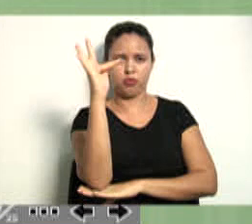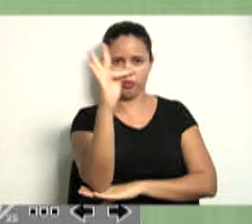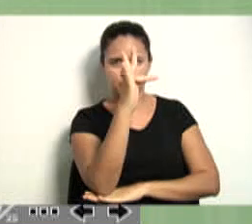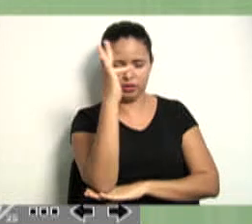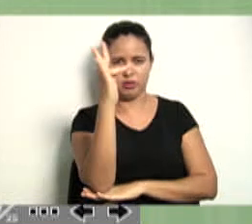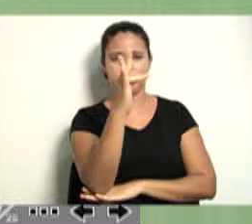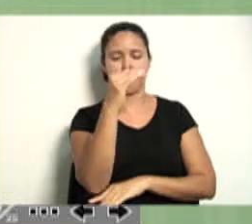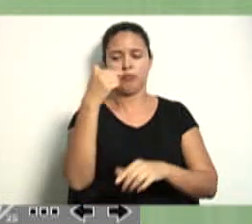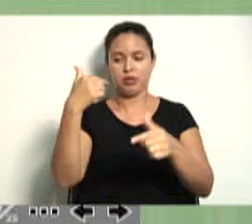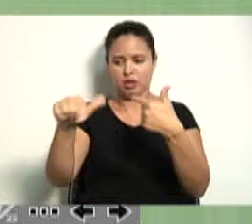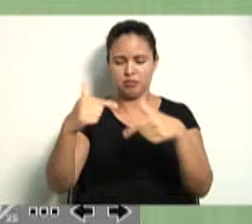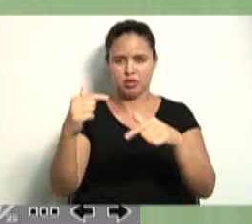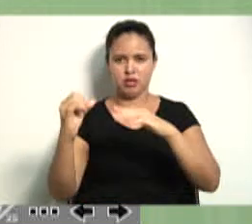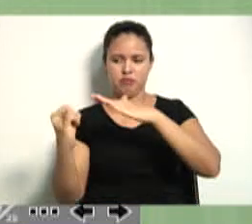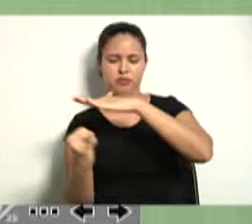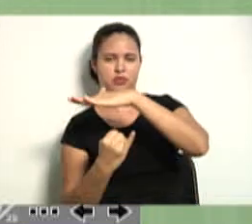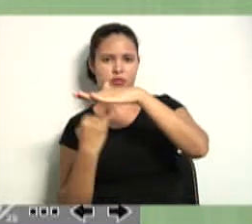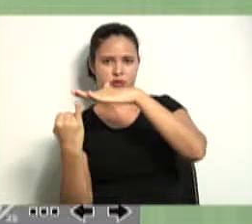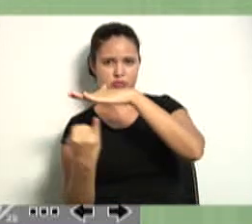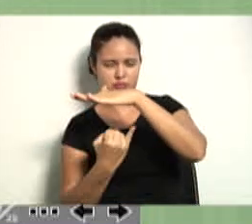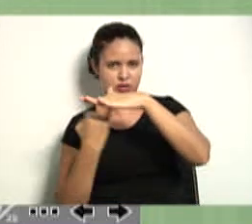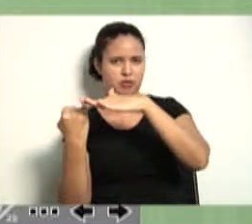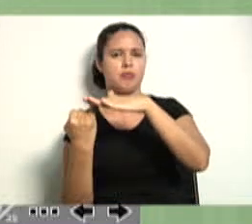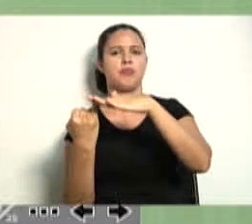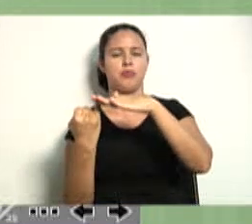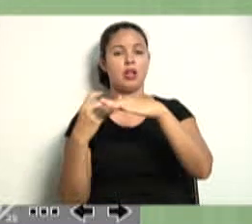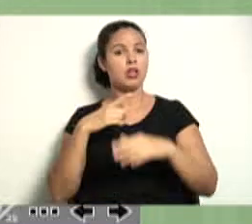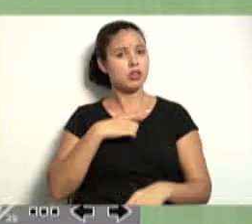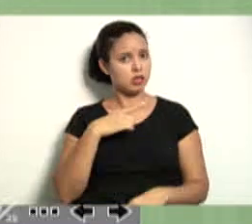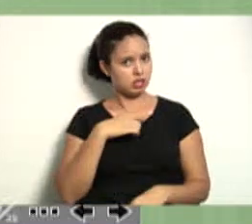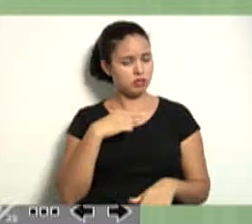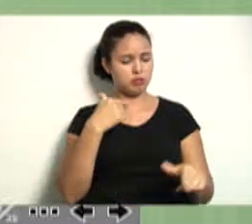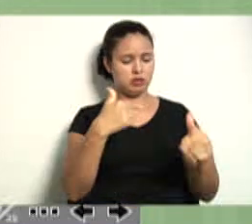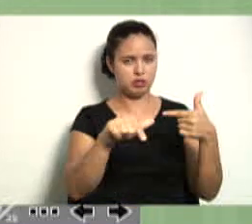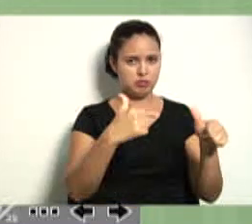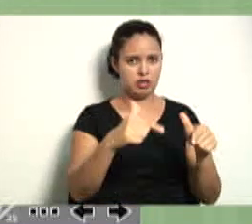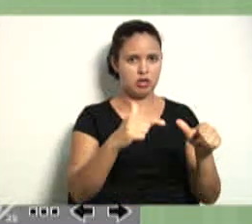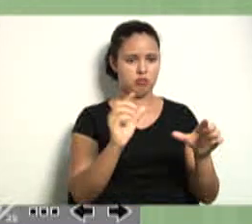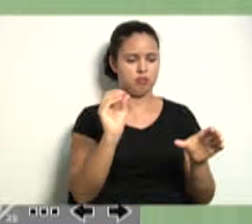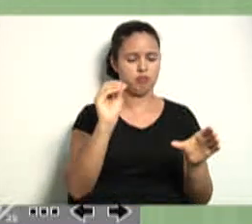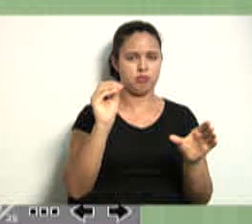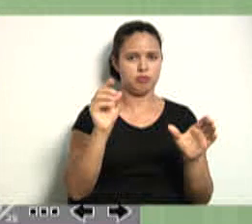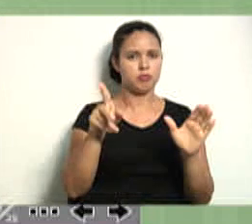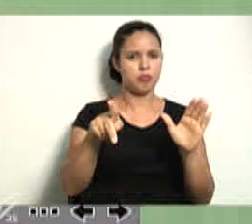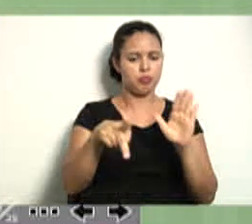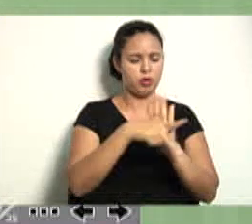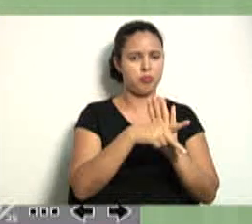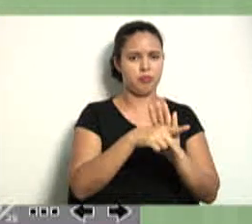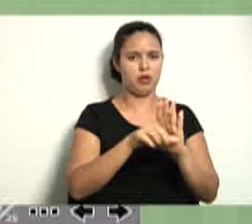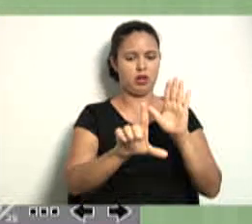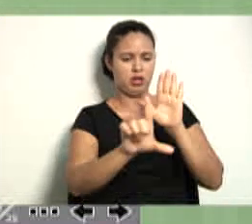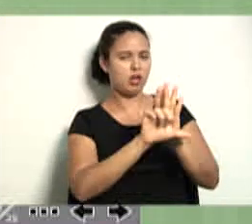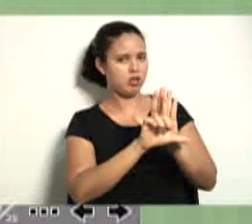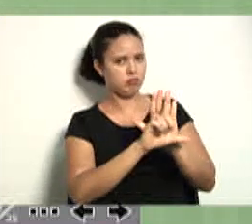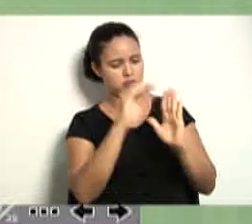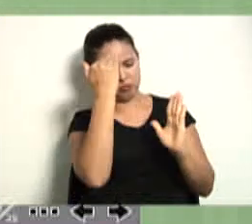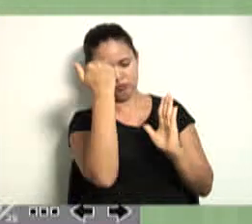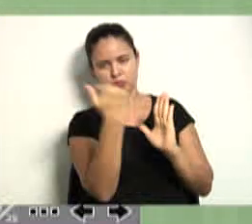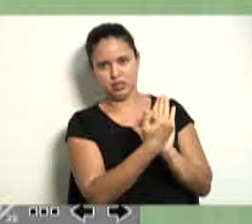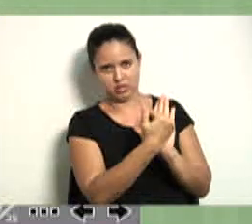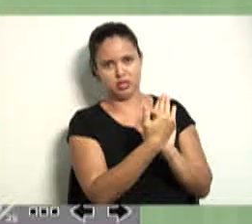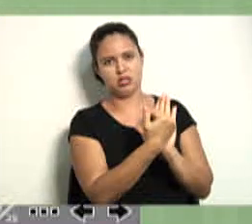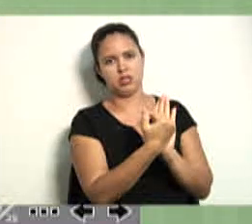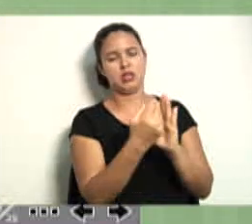legal e o trabalho que está fora da lei. O trabalho livre e, infelizmente, existe o trabalho